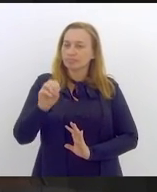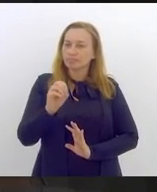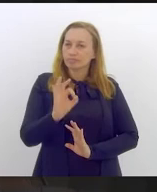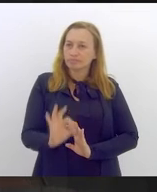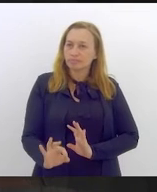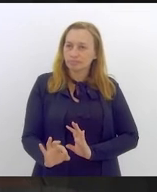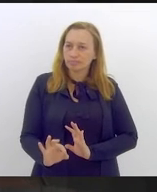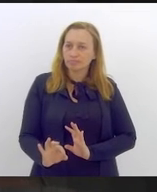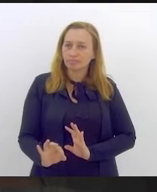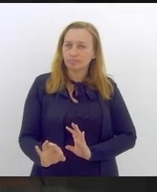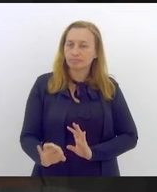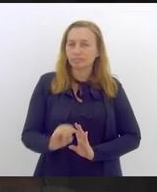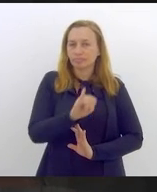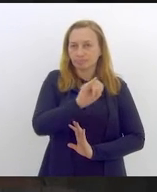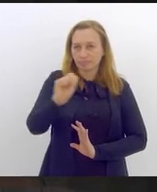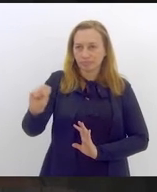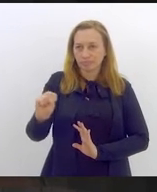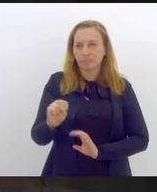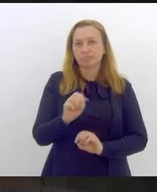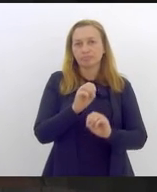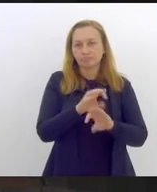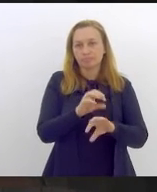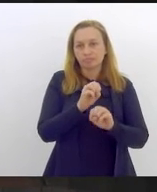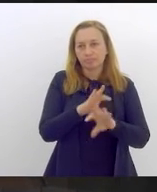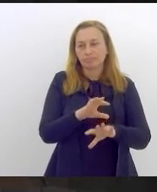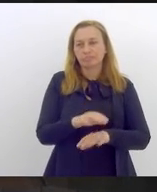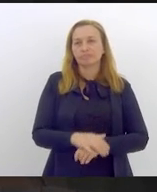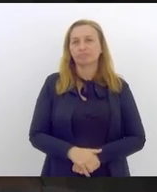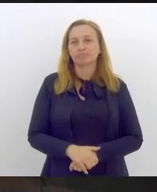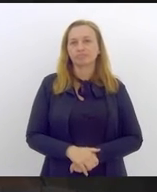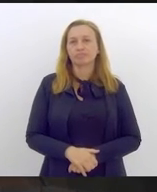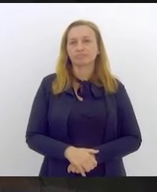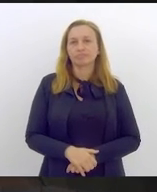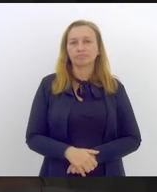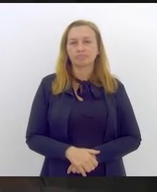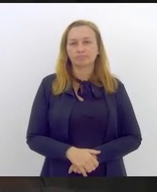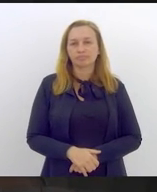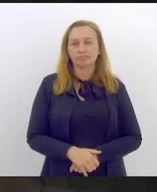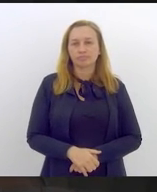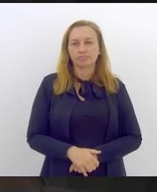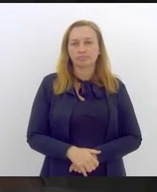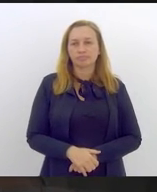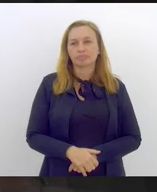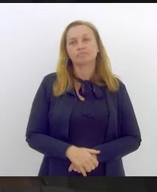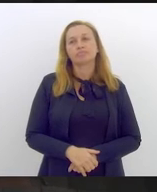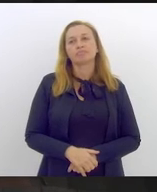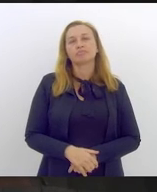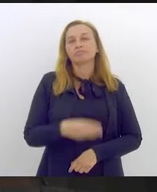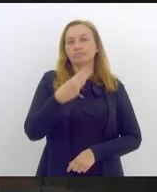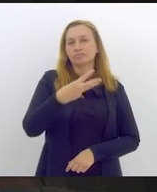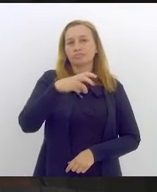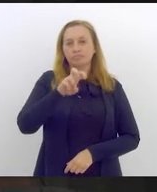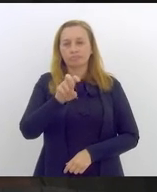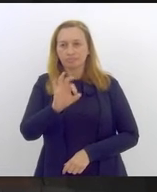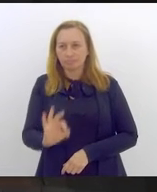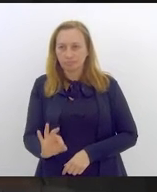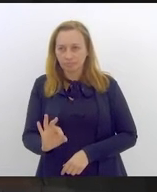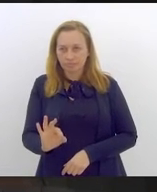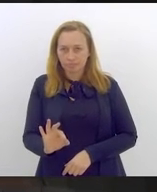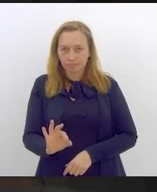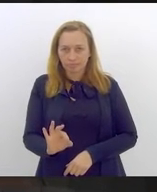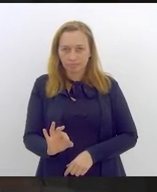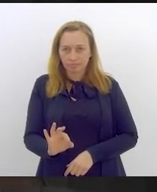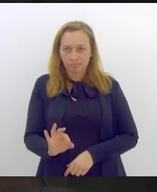de ICMS para educação e a parcela de pelo menos 35% não mais